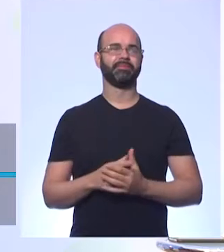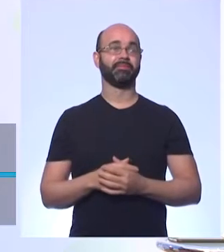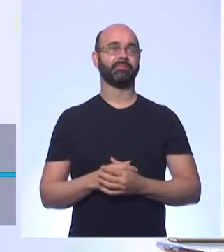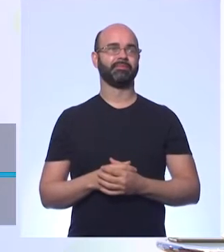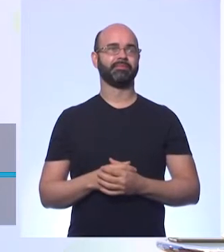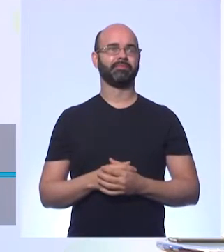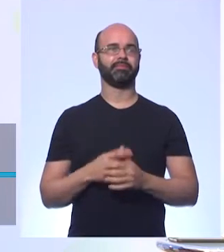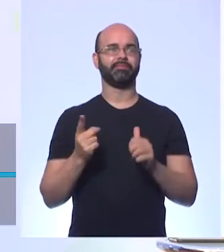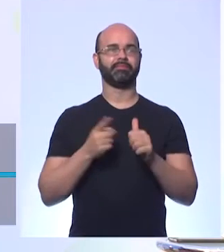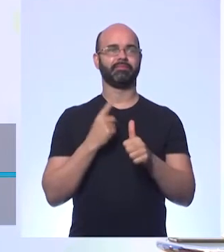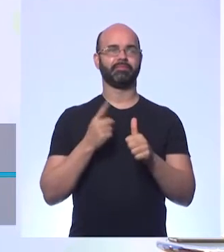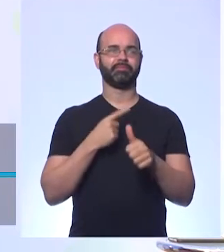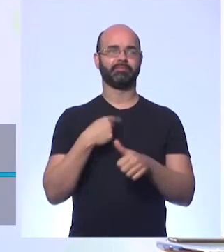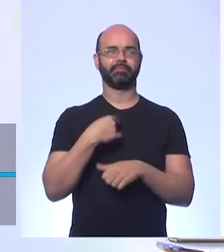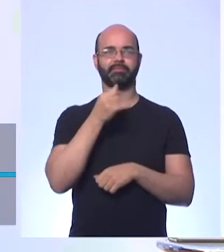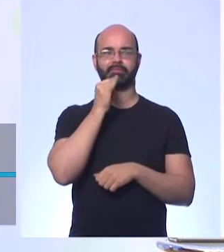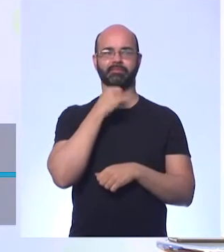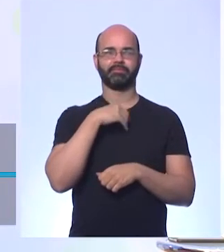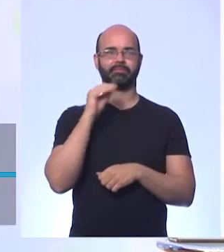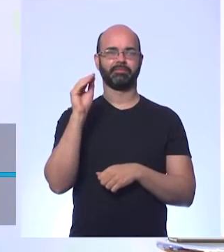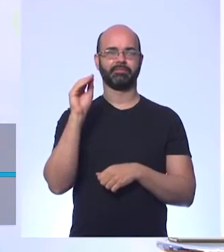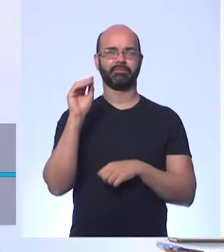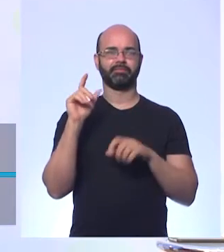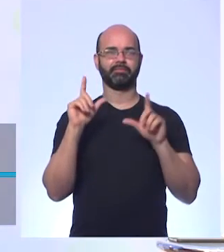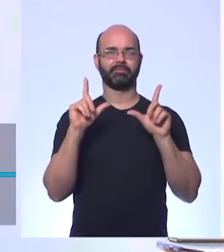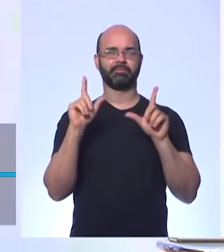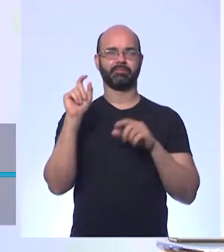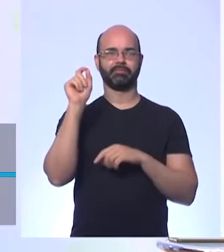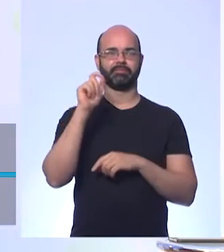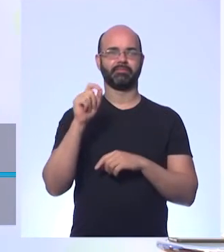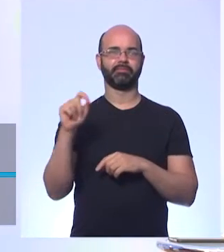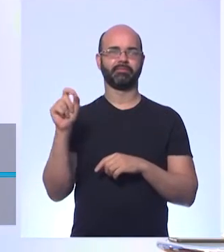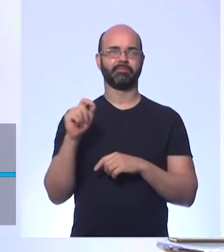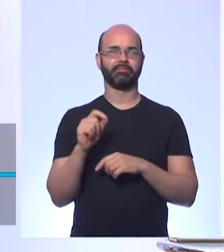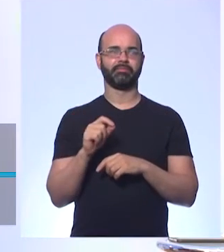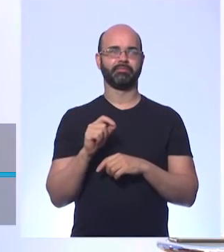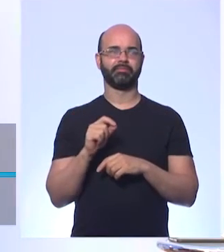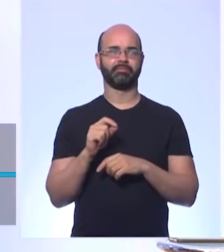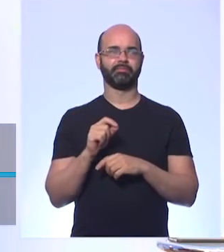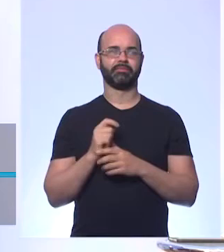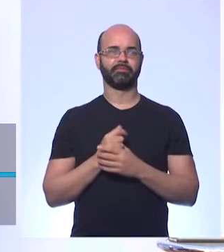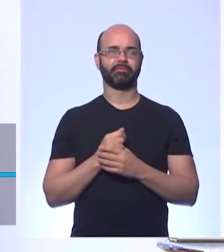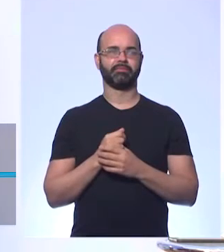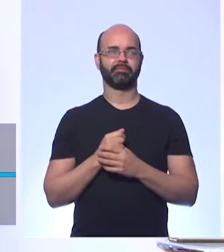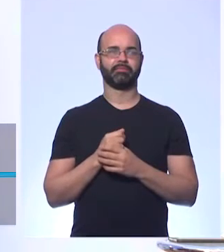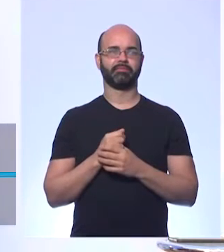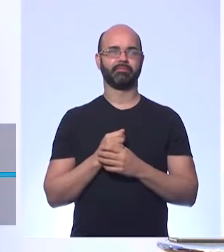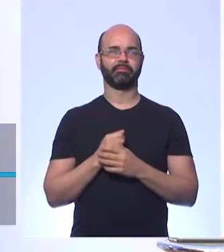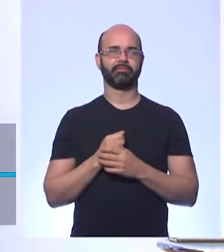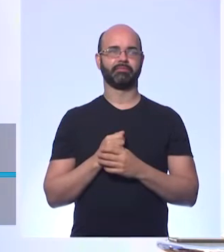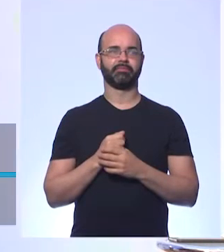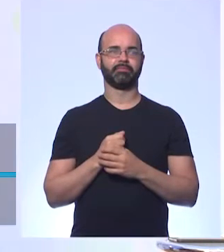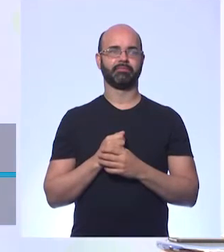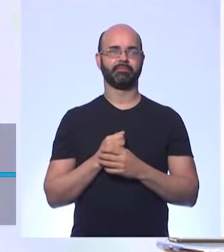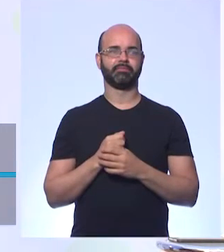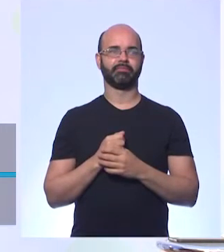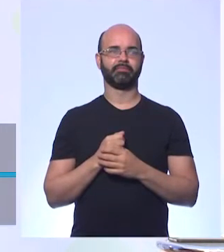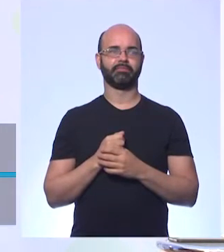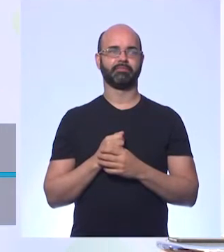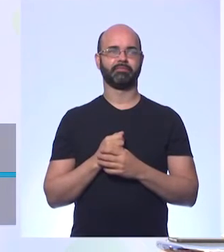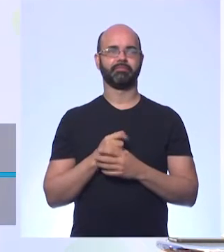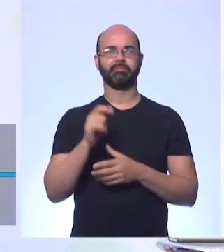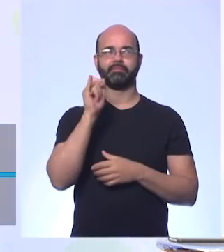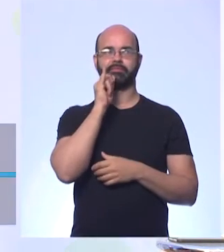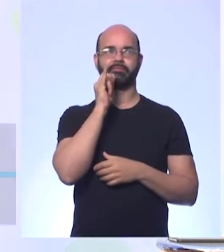fazer um exemplo aqui, deixa eu experimentar essa tela aqui, acrescentar uma telinha aqui para fazer uns exemplos para vocês. Então,